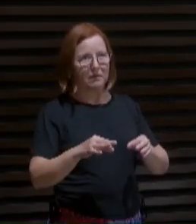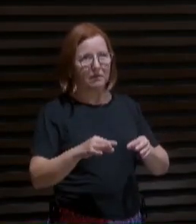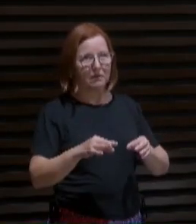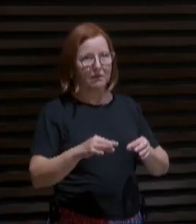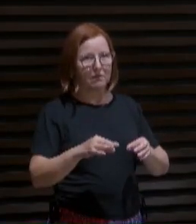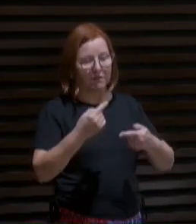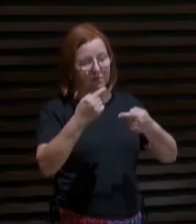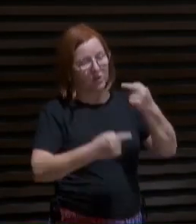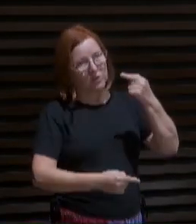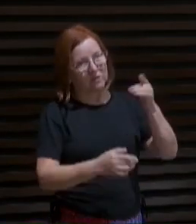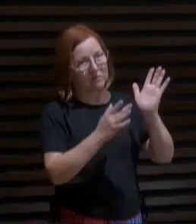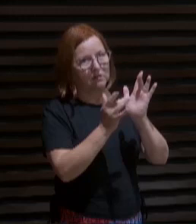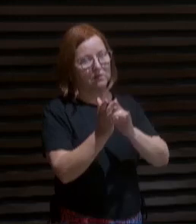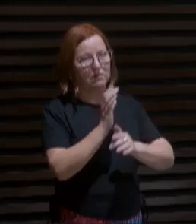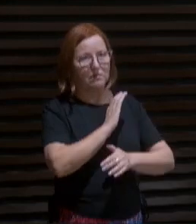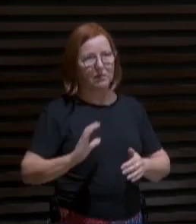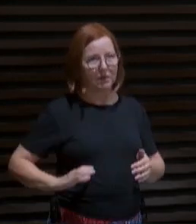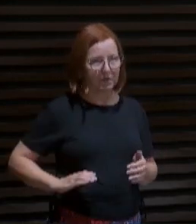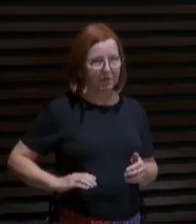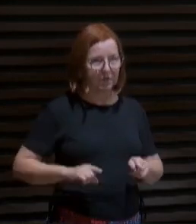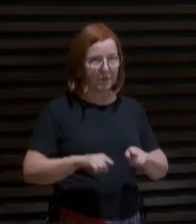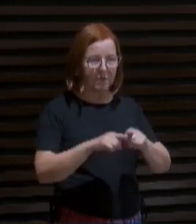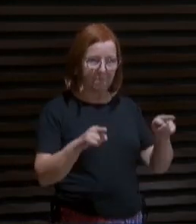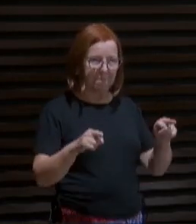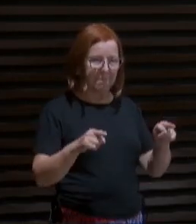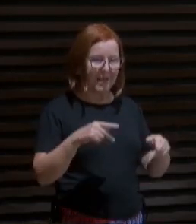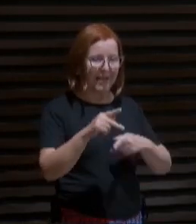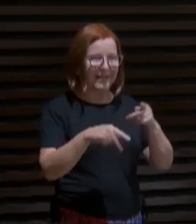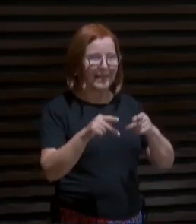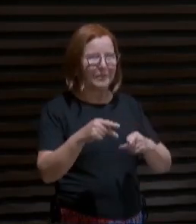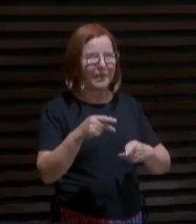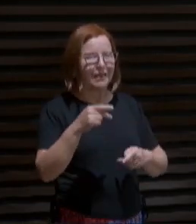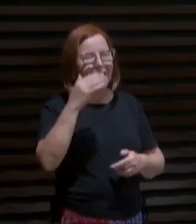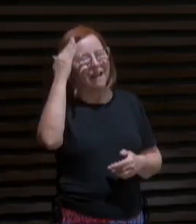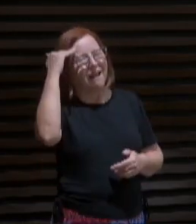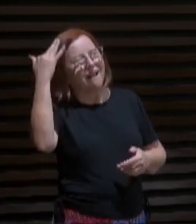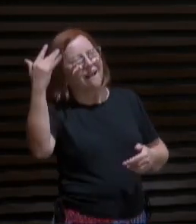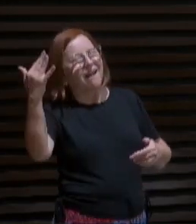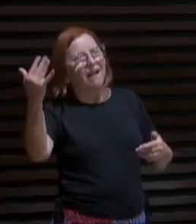Cristo. Mas mantém as pessoas iludidas.